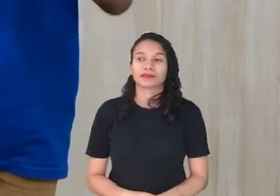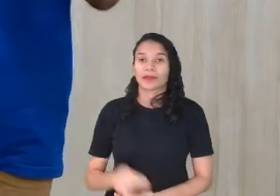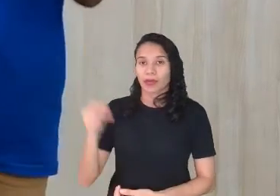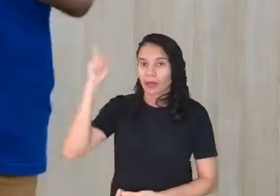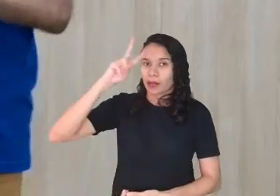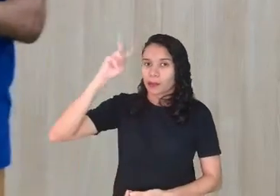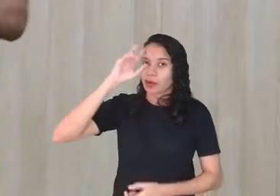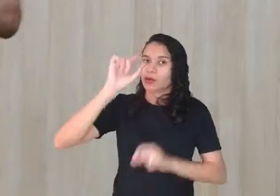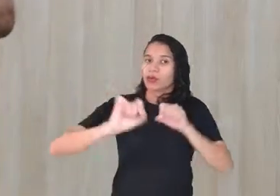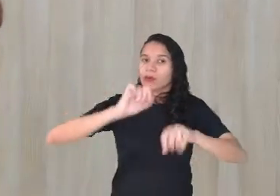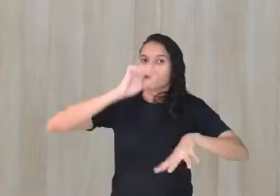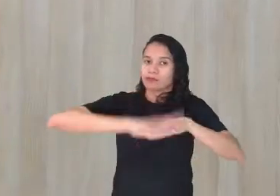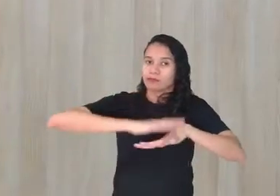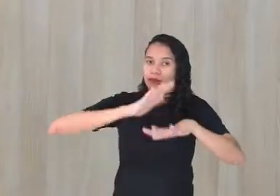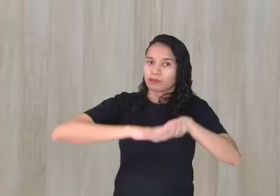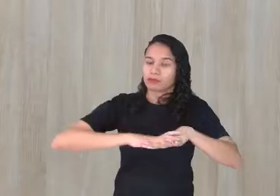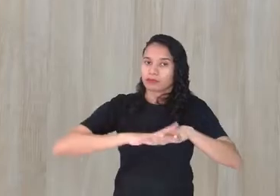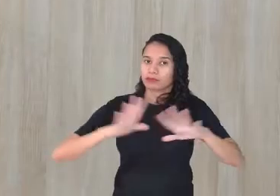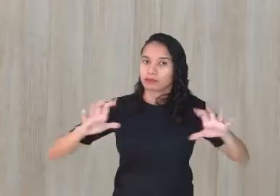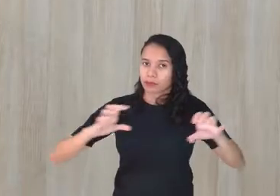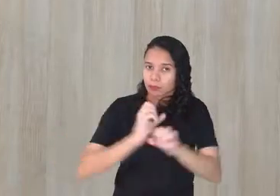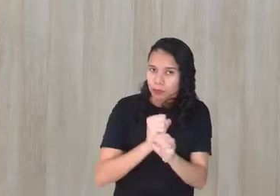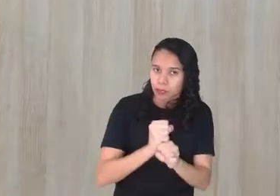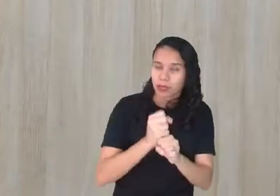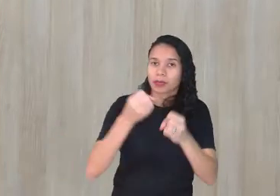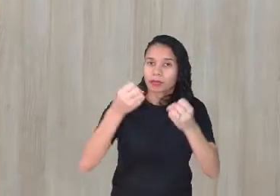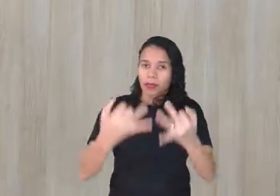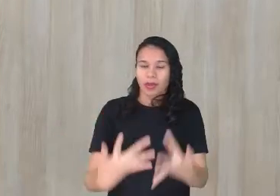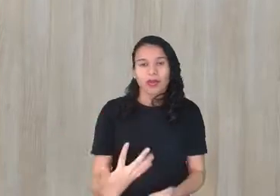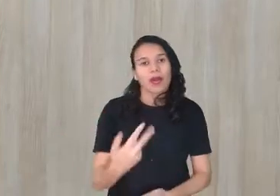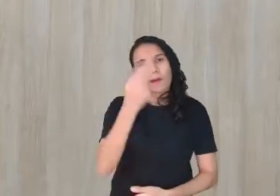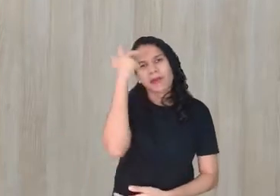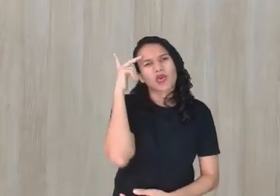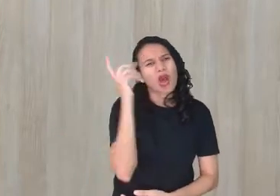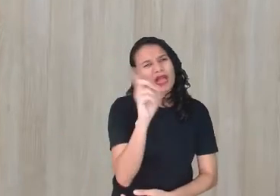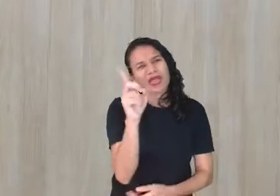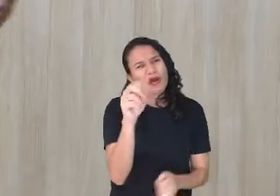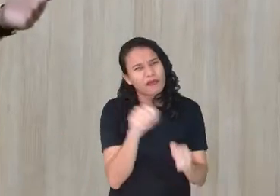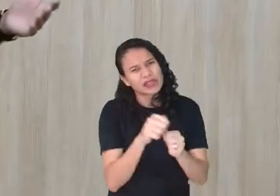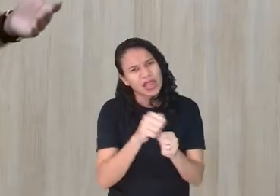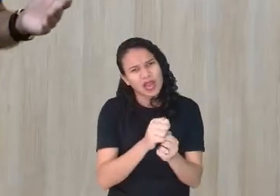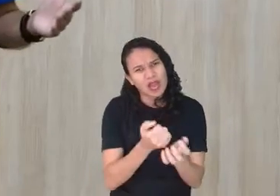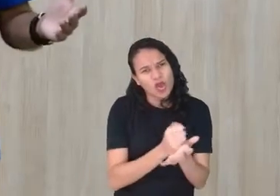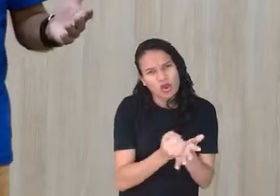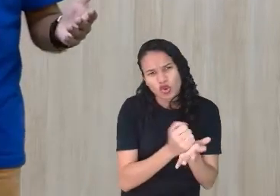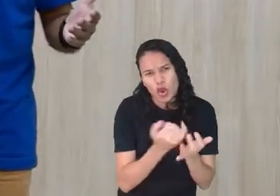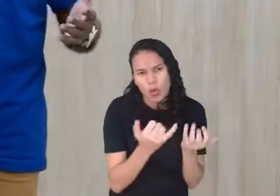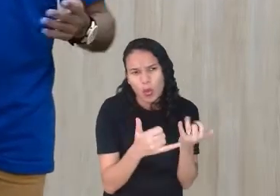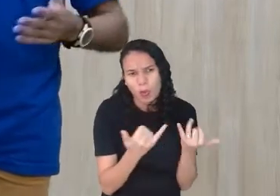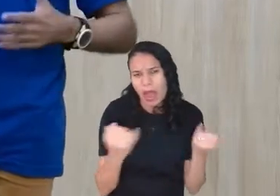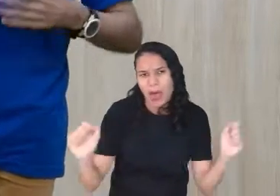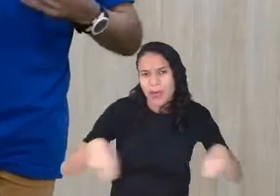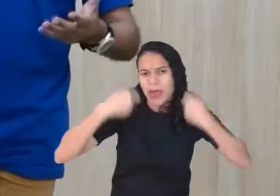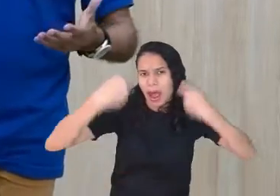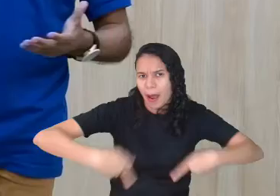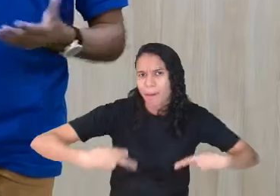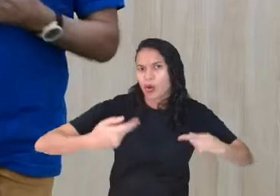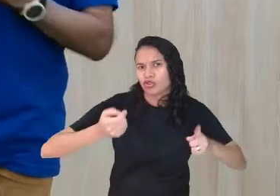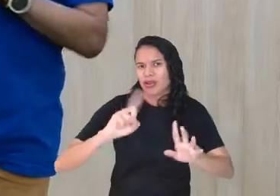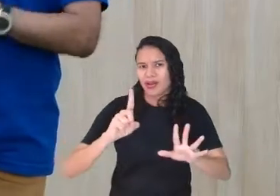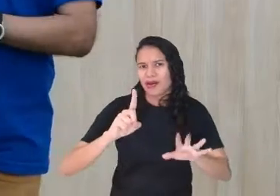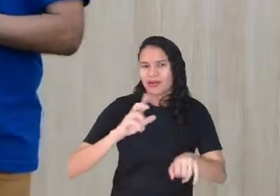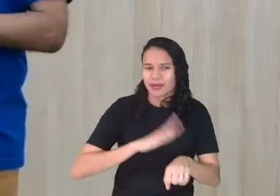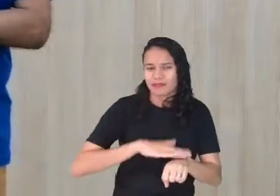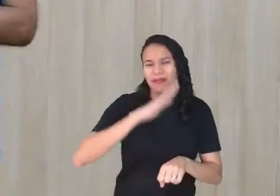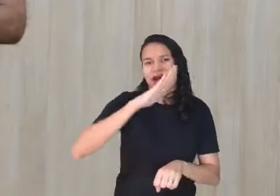Lembrando que, matematicamente falando, não é aconselhável você fazer jogo nenhum, hein? Sempre a probabilidade maior